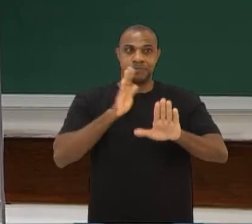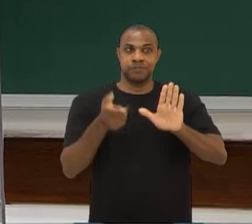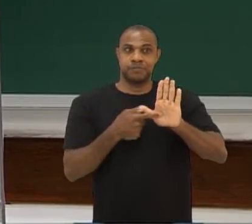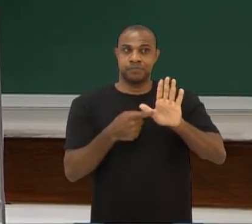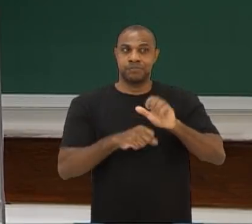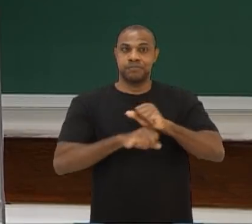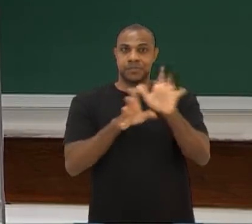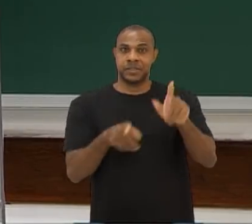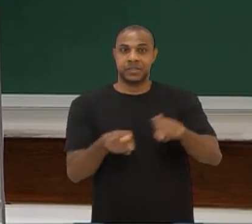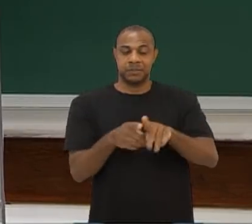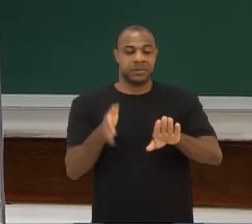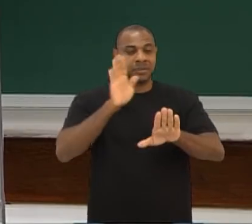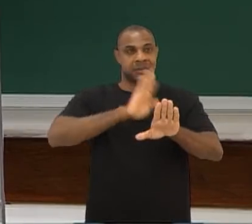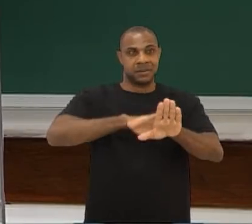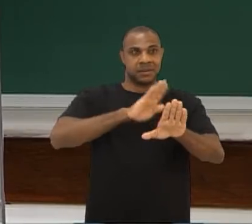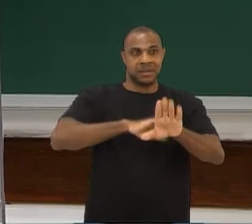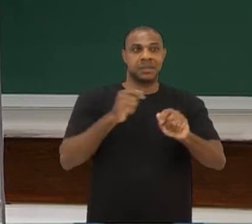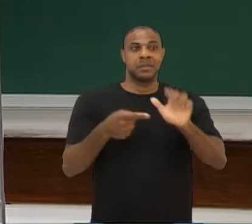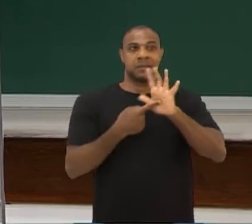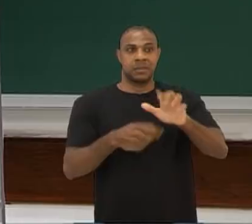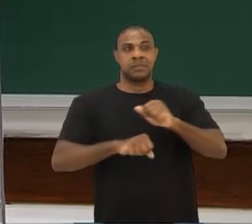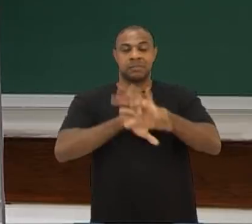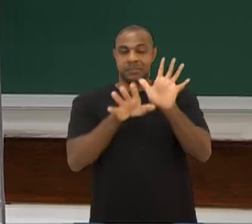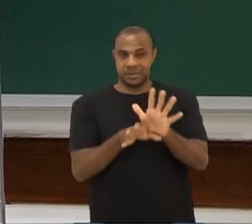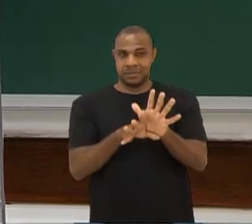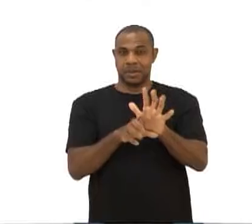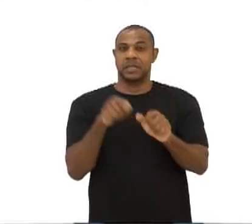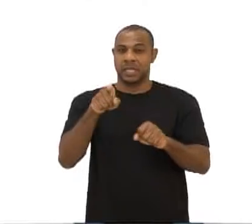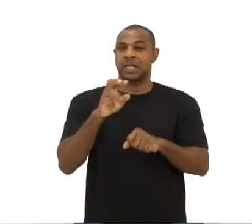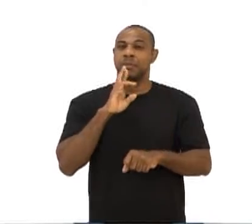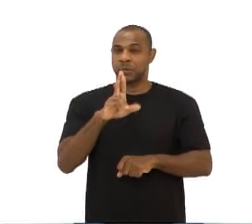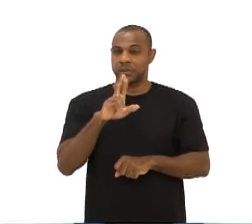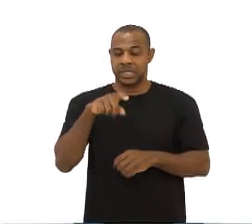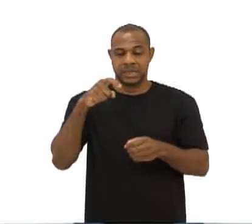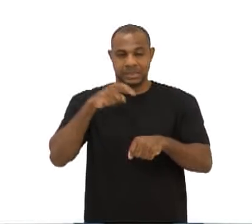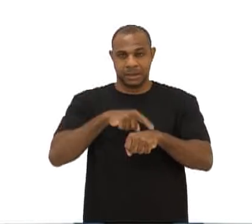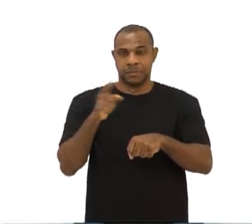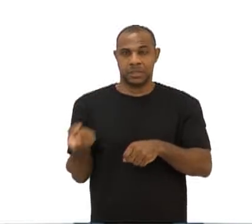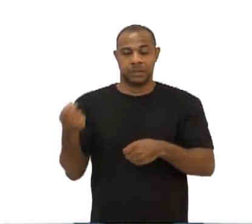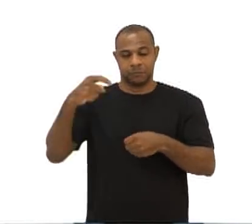o implícito para você responder essa questão. Um tempo para você e eu já volto.